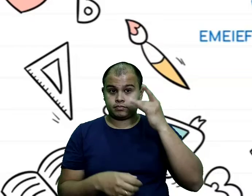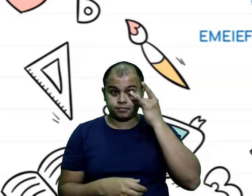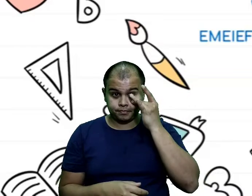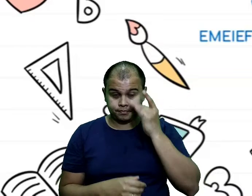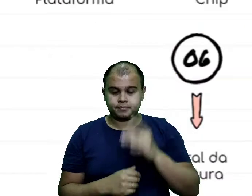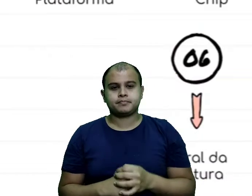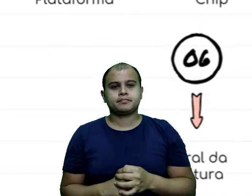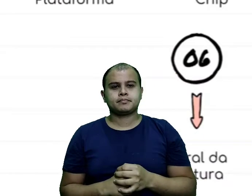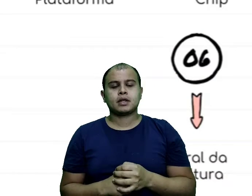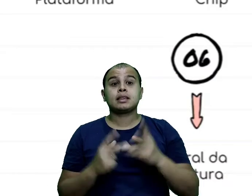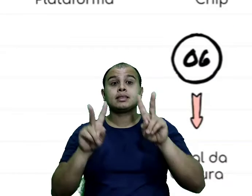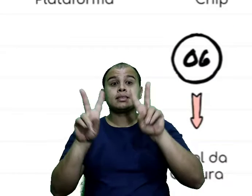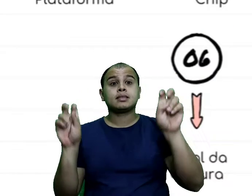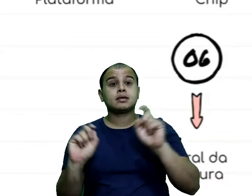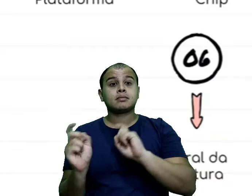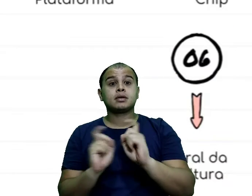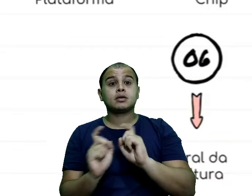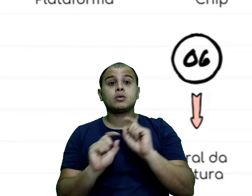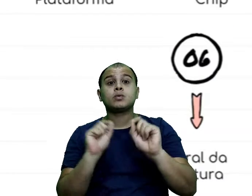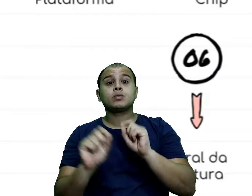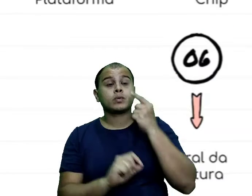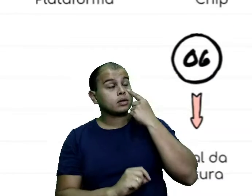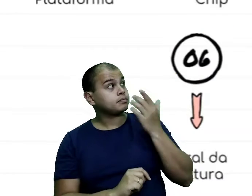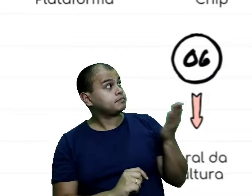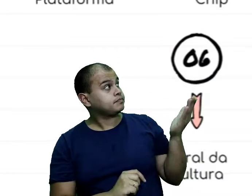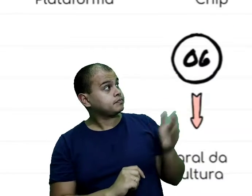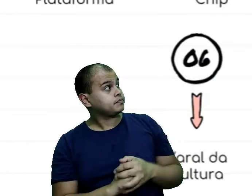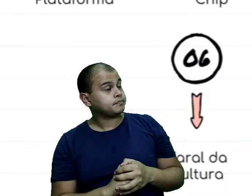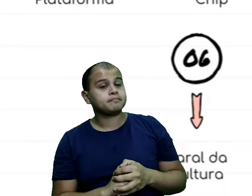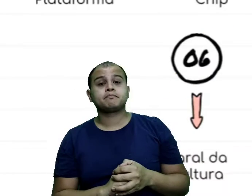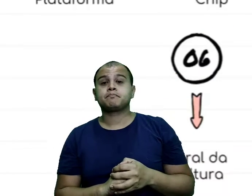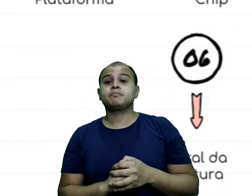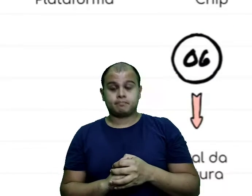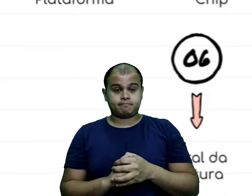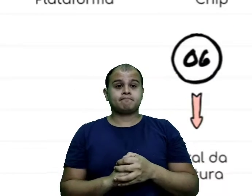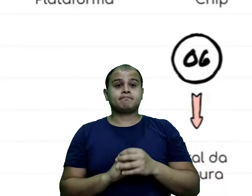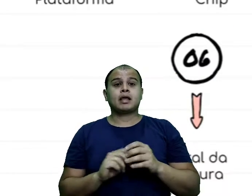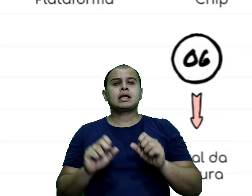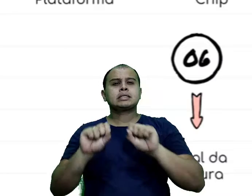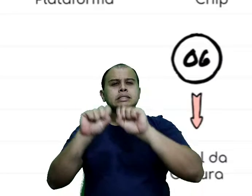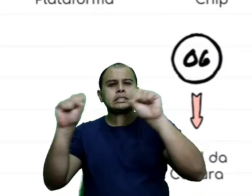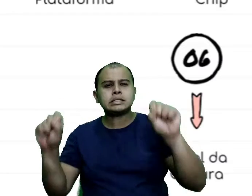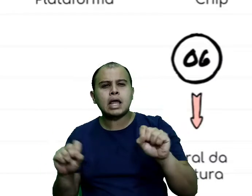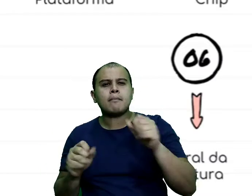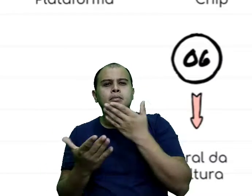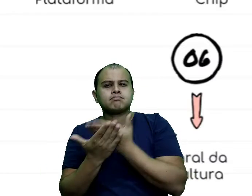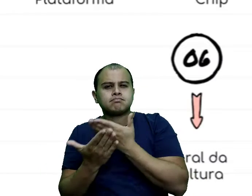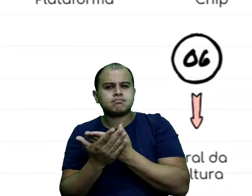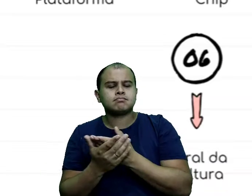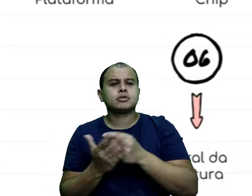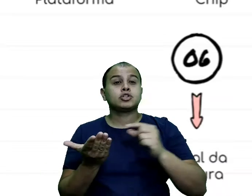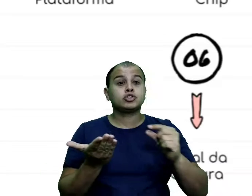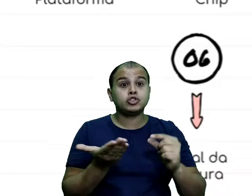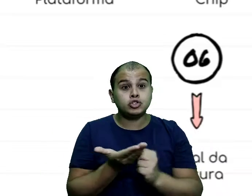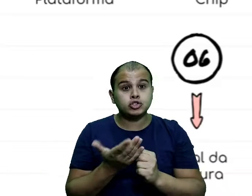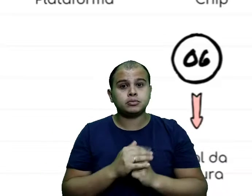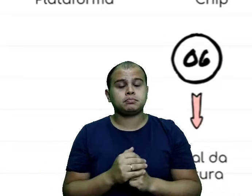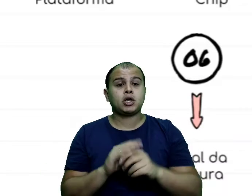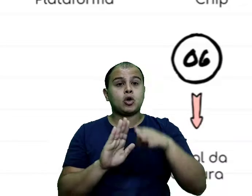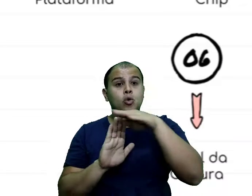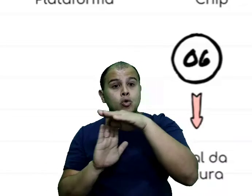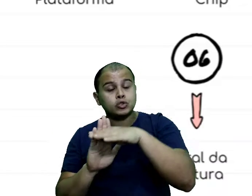retorno. Esses são os itens que eu vou tratar nessa reunião com vocês. Então tá lá, plataforma, o chip, uma questão